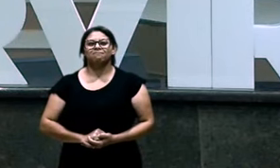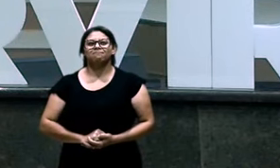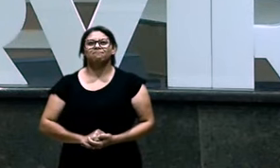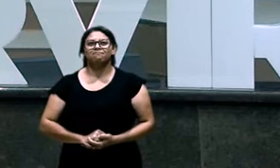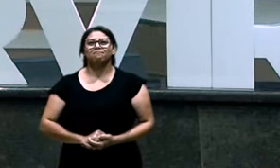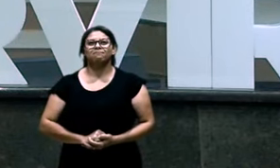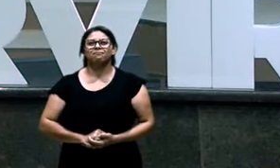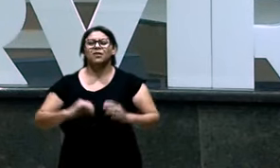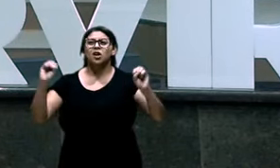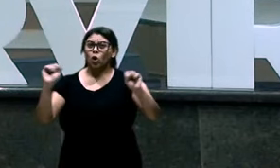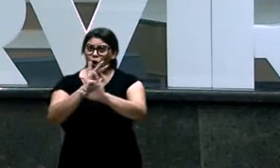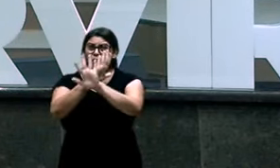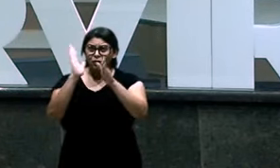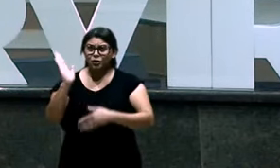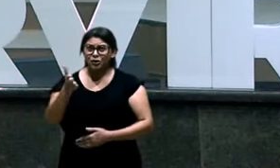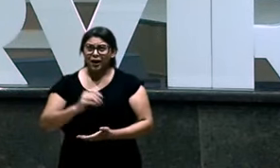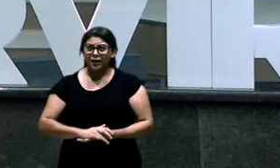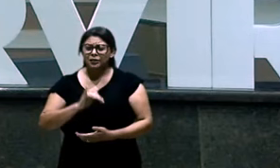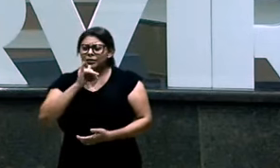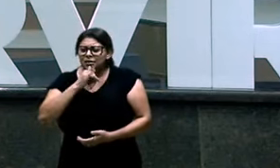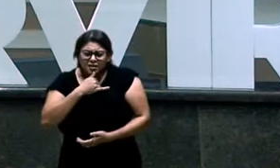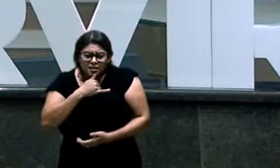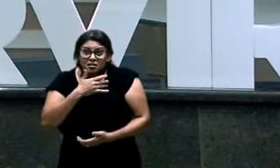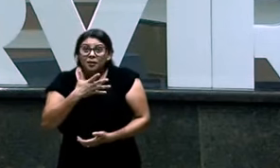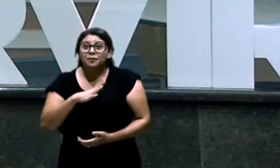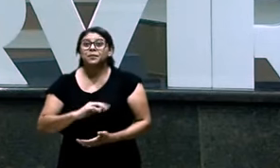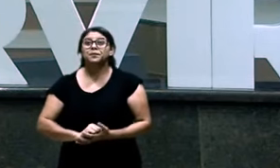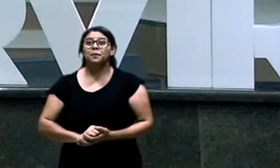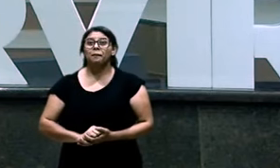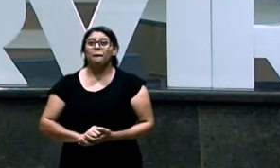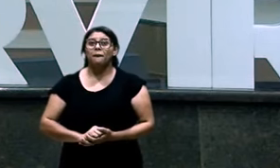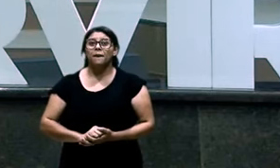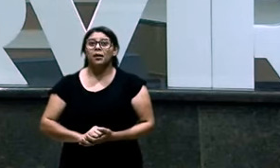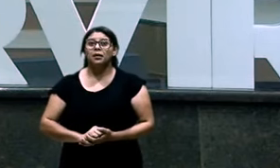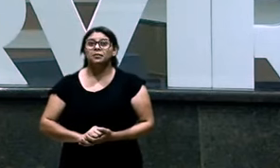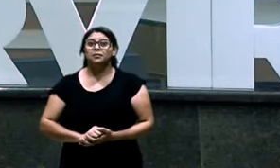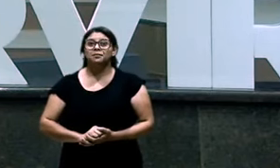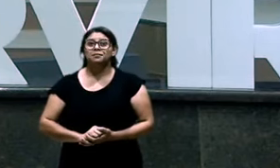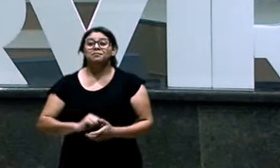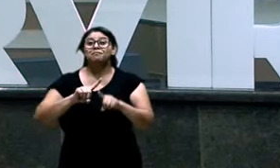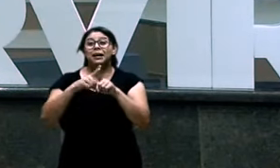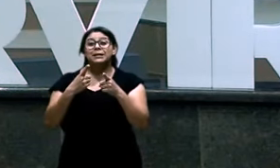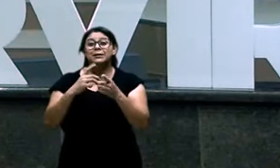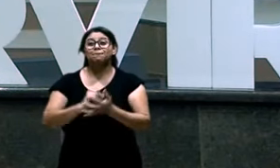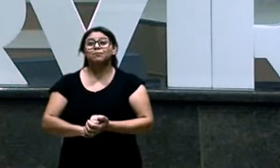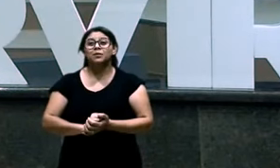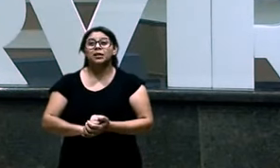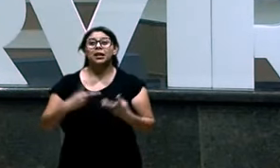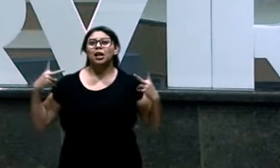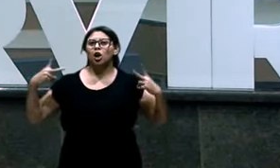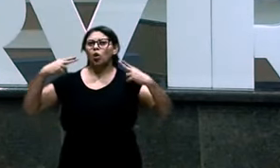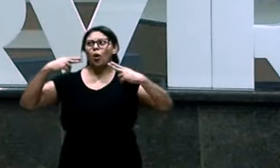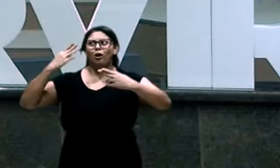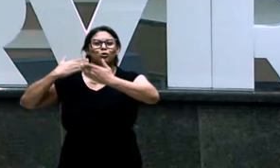Vocês já deram glória a Deus, agora é uma tristeza no nosso coração. Sabe por quê? Porque assim como no tabernáculo,